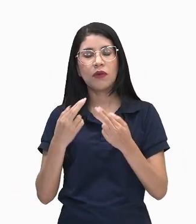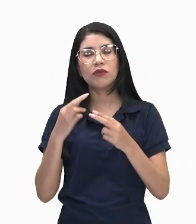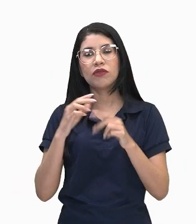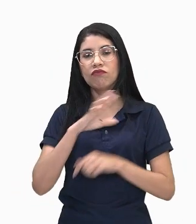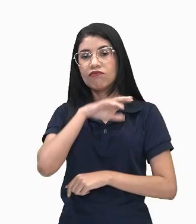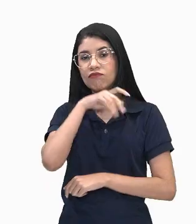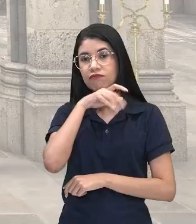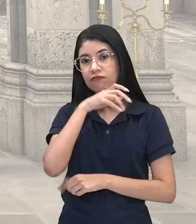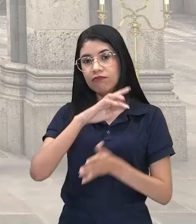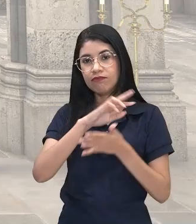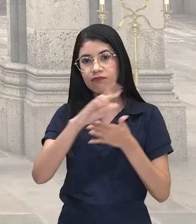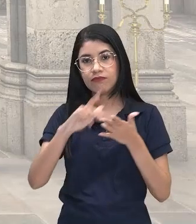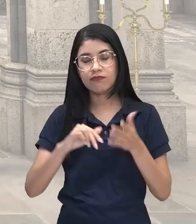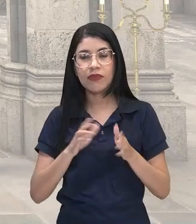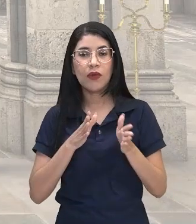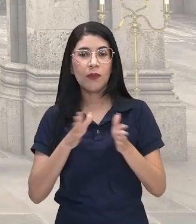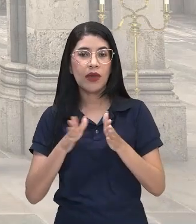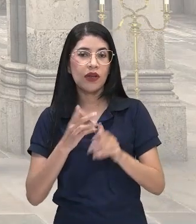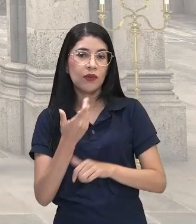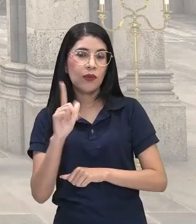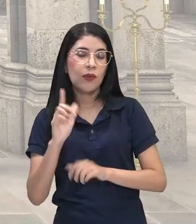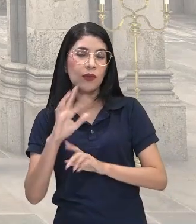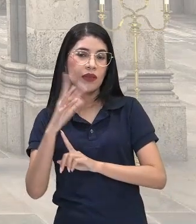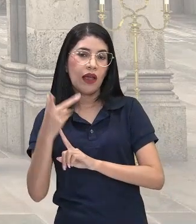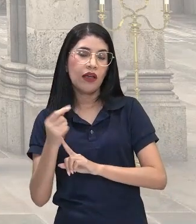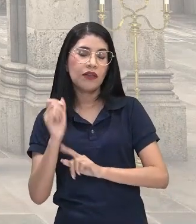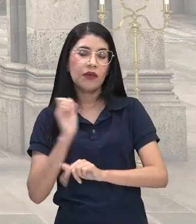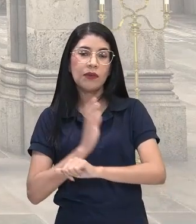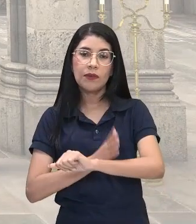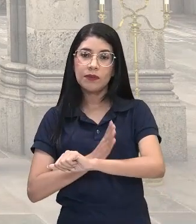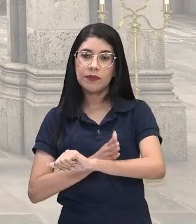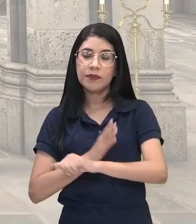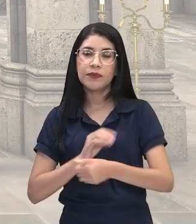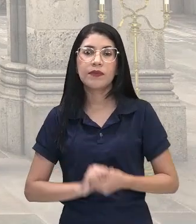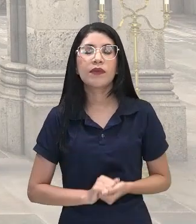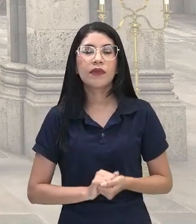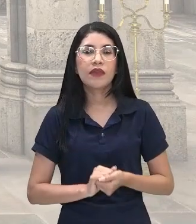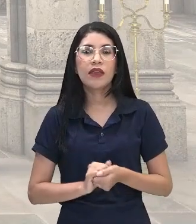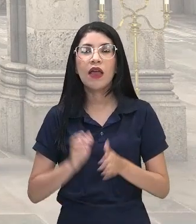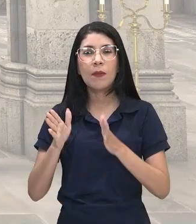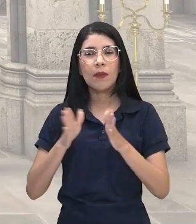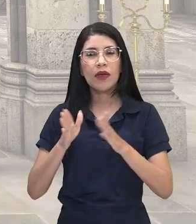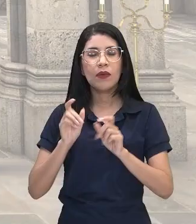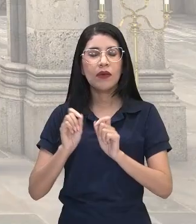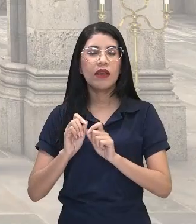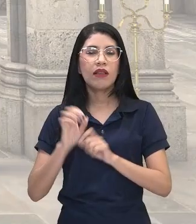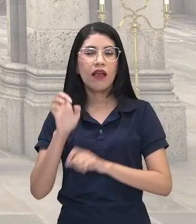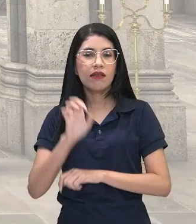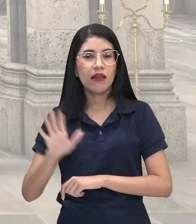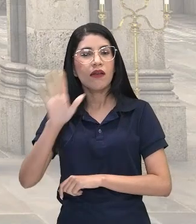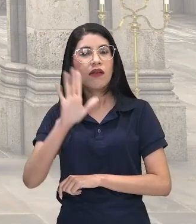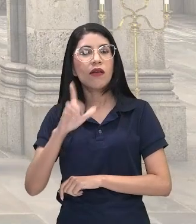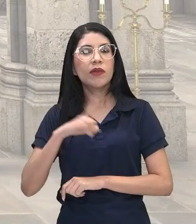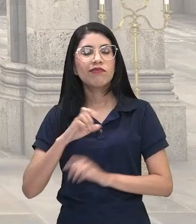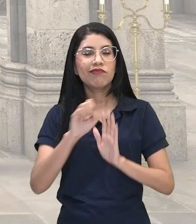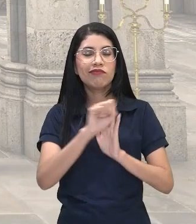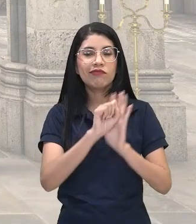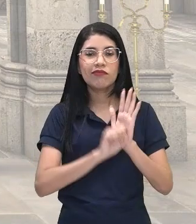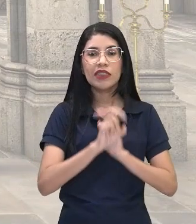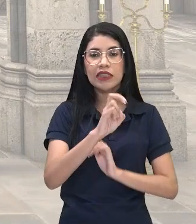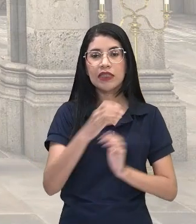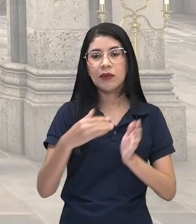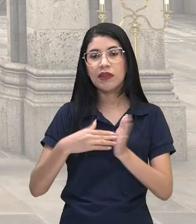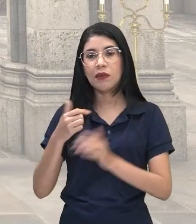arte, que é a Idade Média. A Idade Média é um período da história da Europa entre os séculos V e